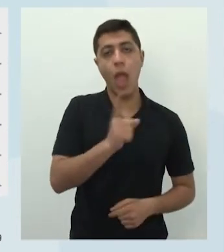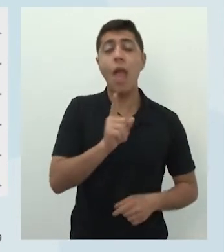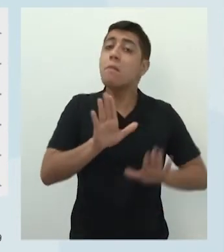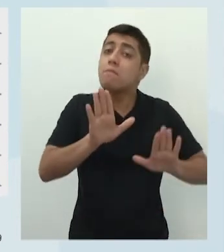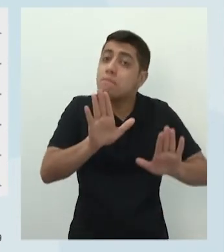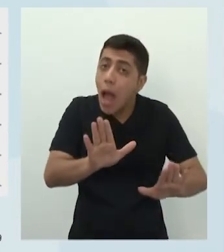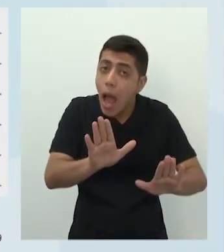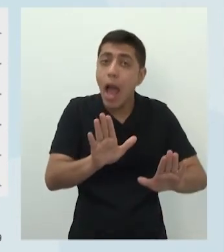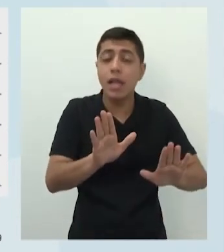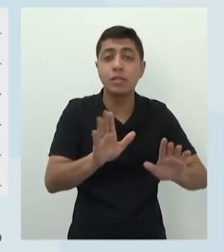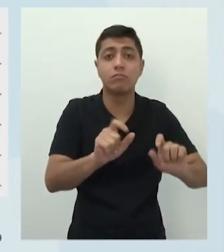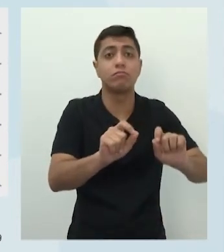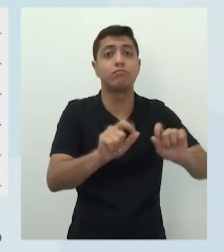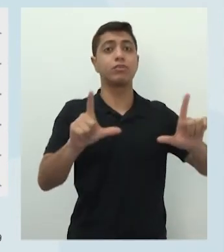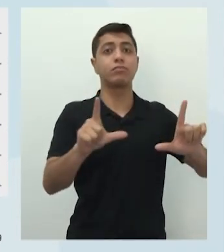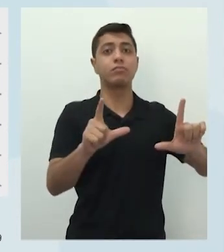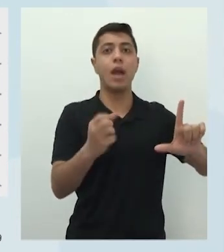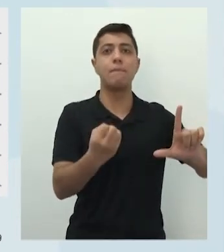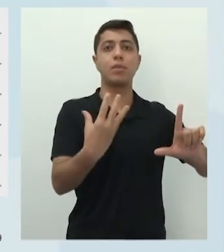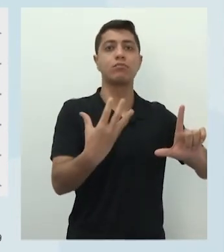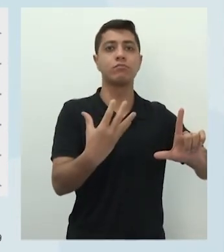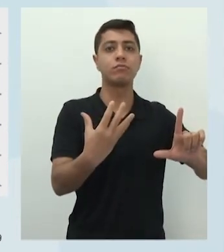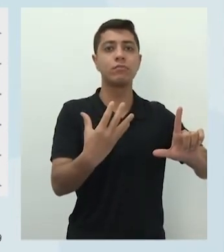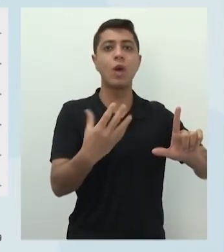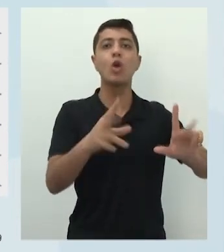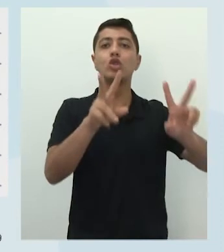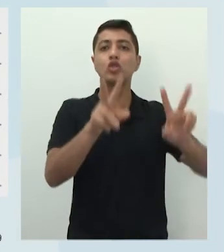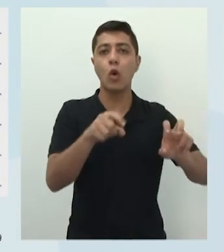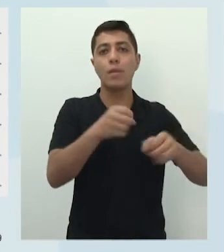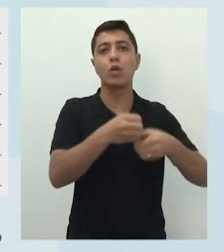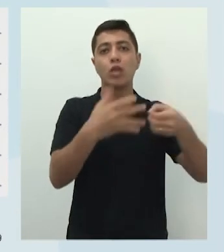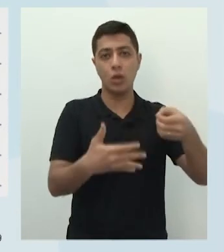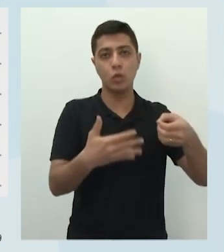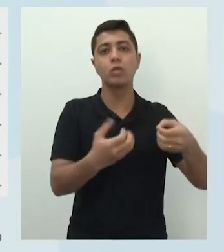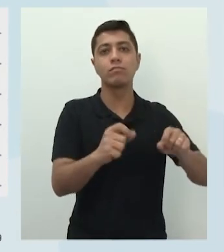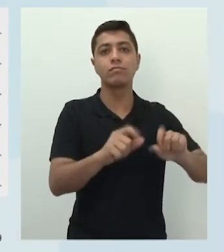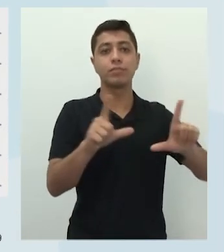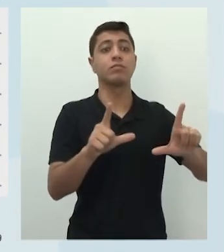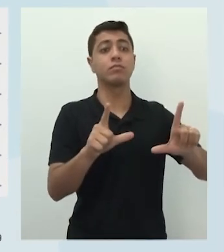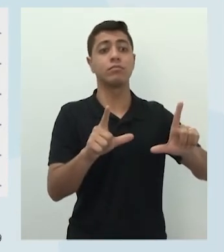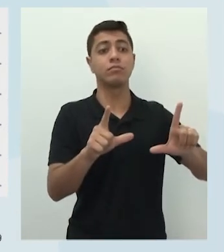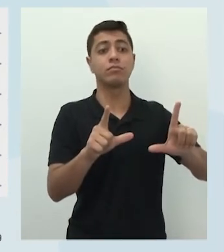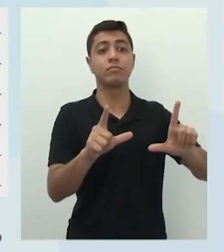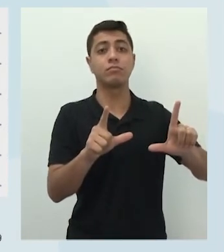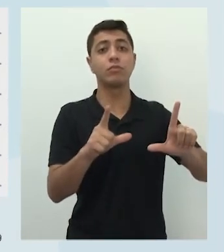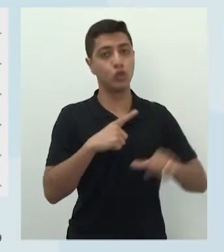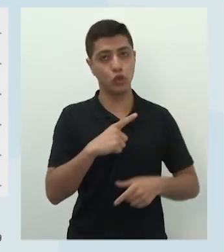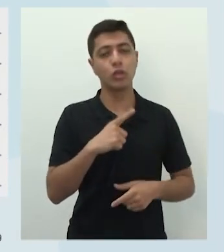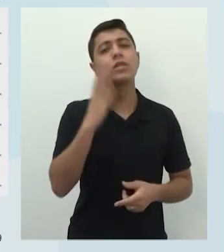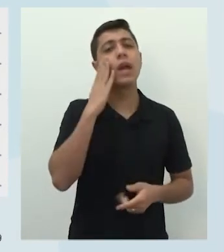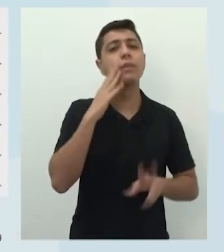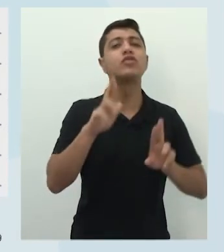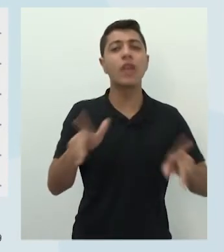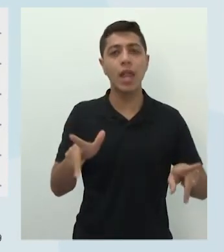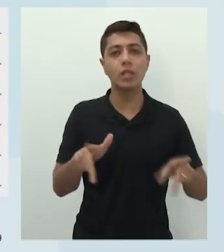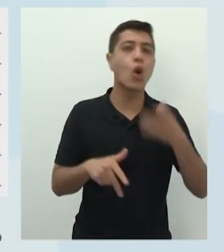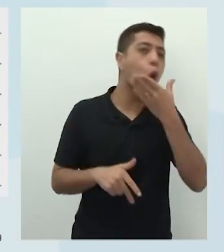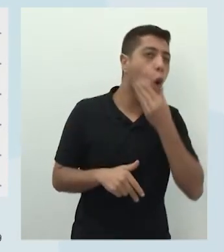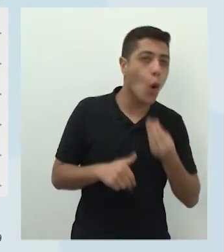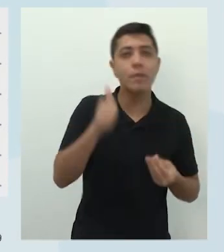com forma de se machucar e 10% sobre uso e experiência de drogas. Veja, aqui não é